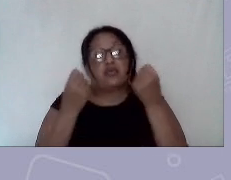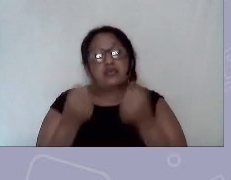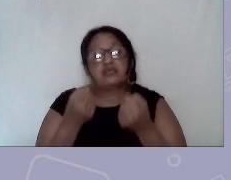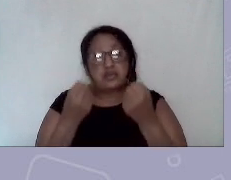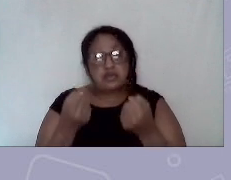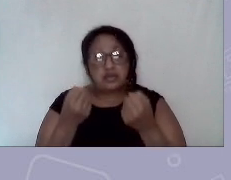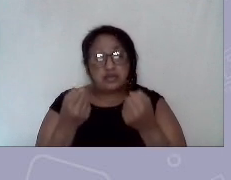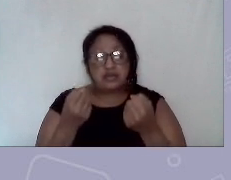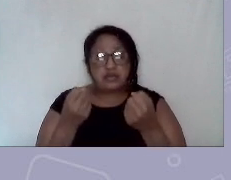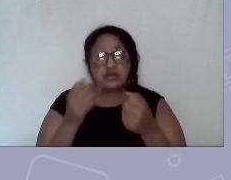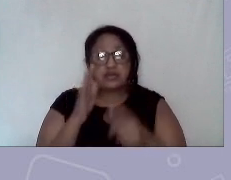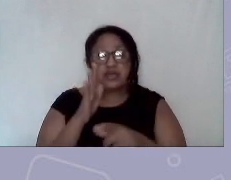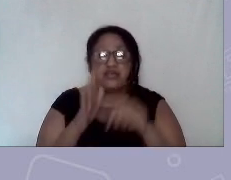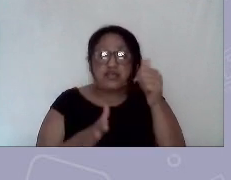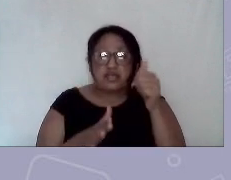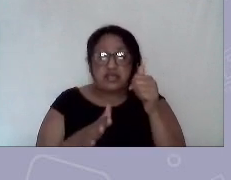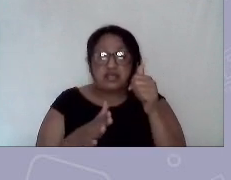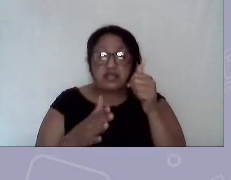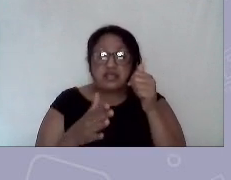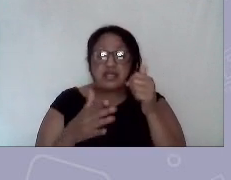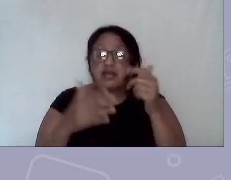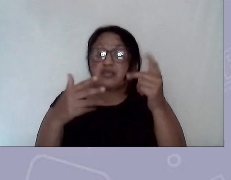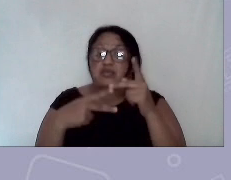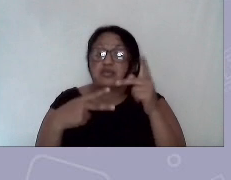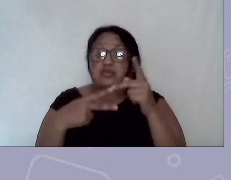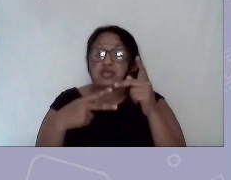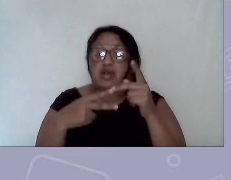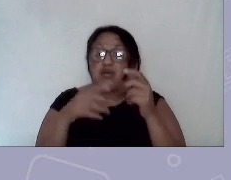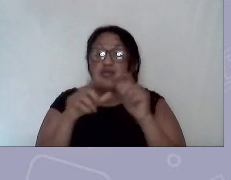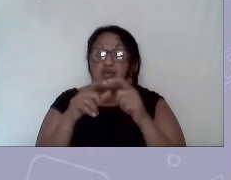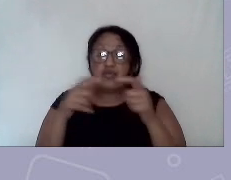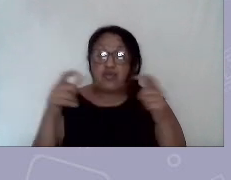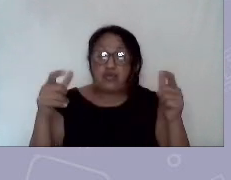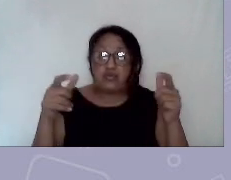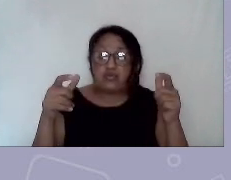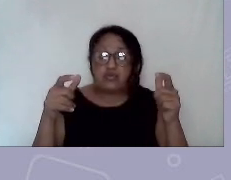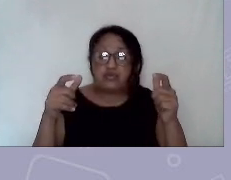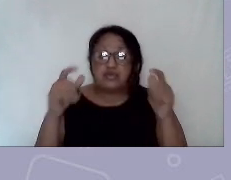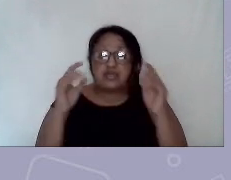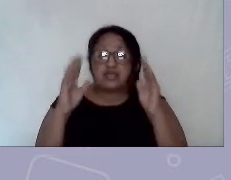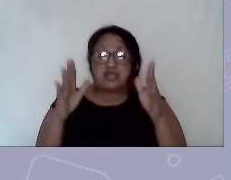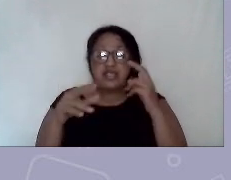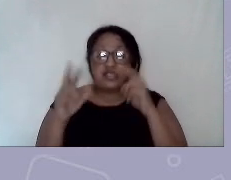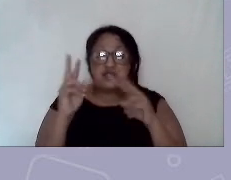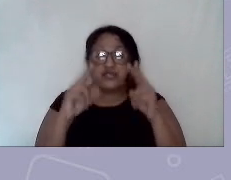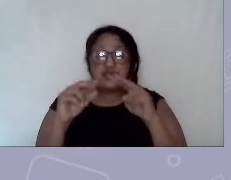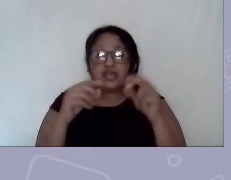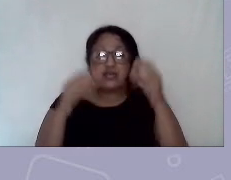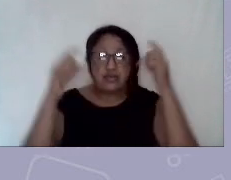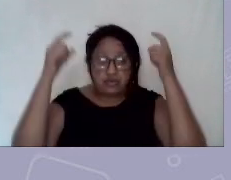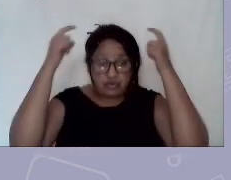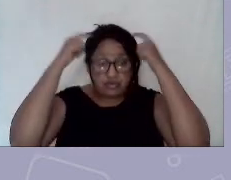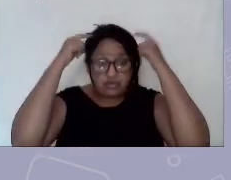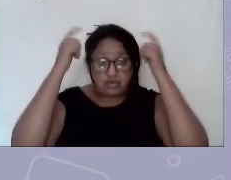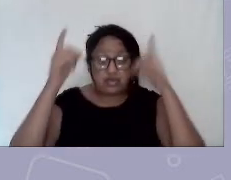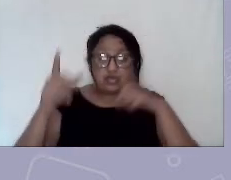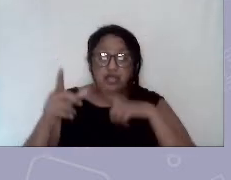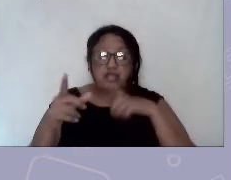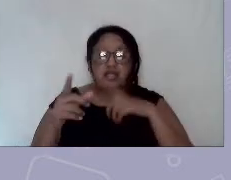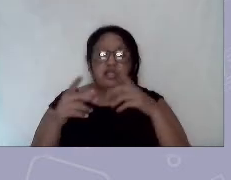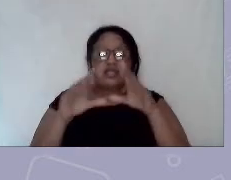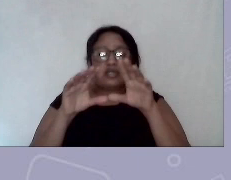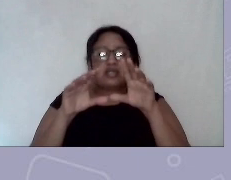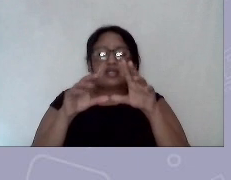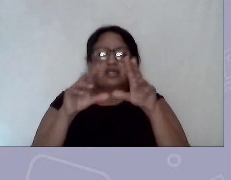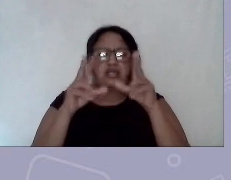proporcional ao volume concorda? então nesse caso aqui se a gente adotar que os ursos tenham a mesma densidade esse